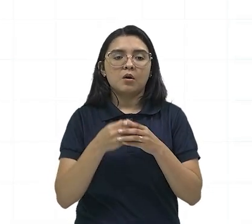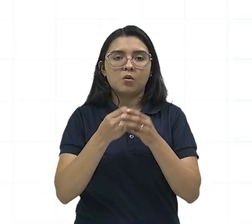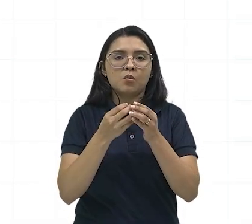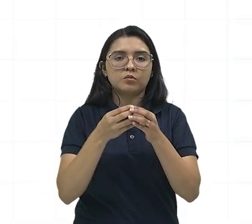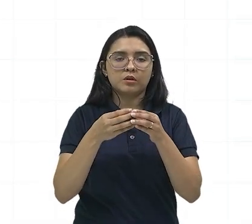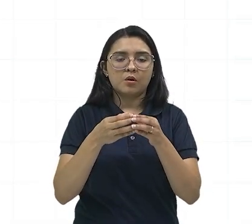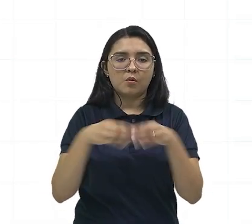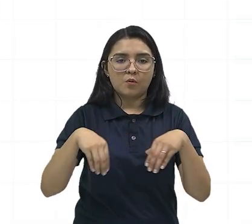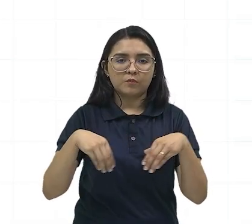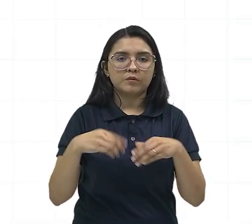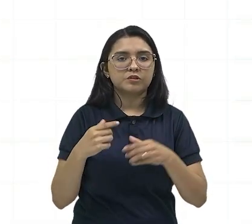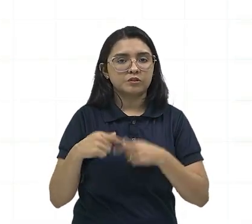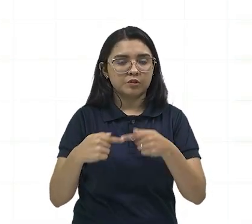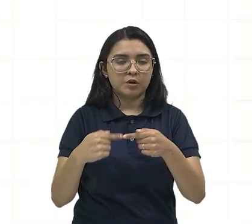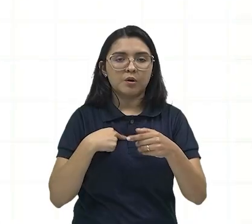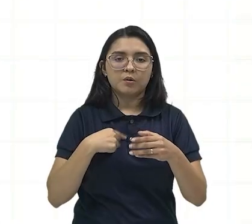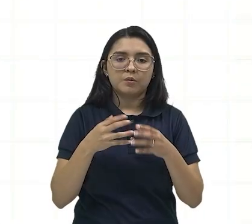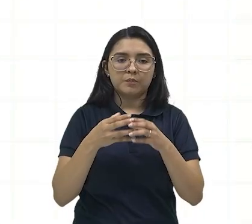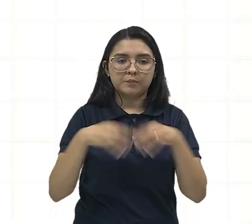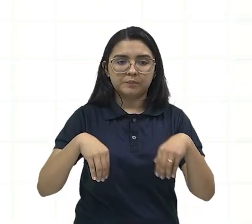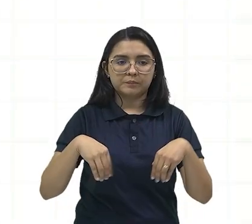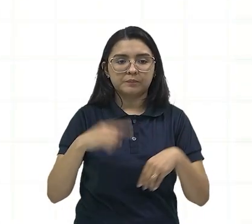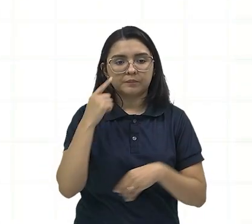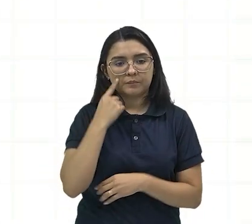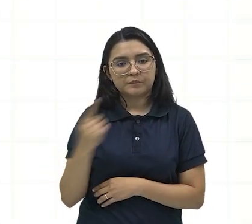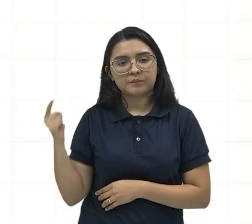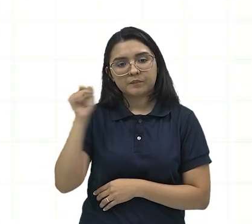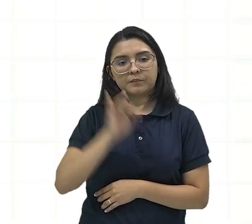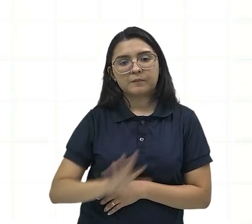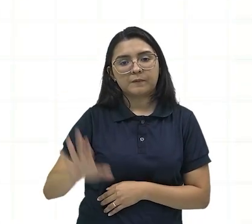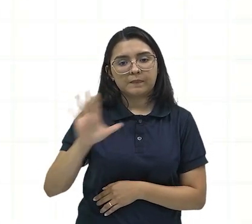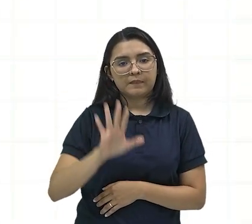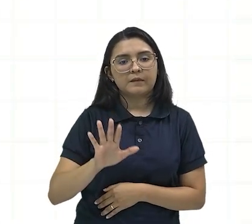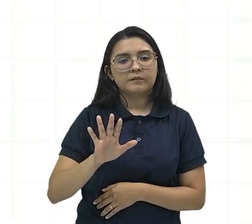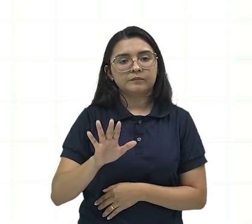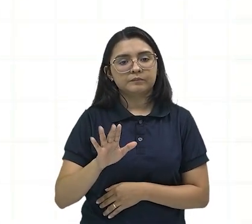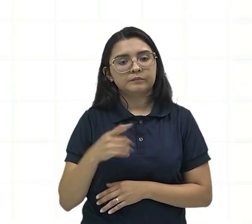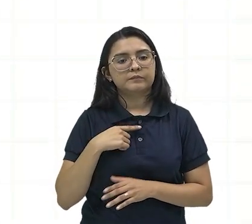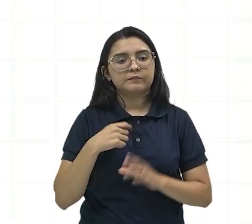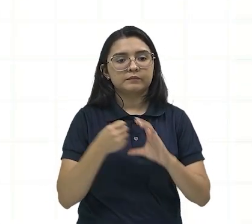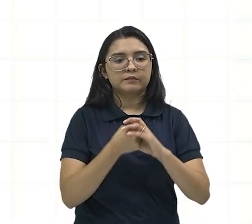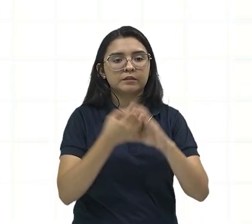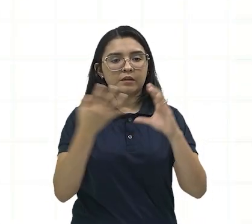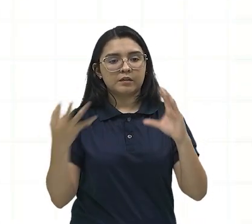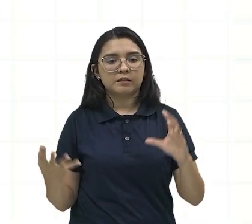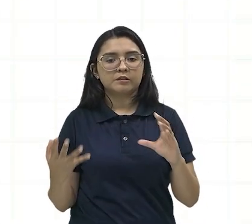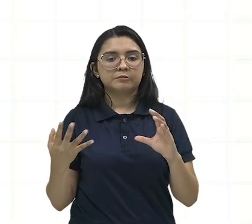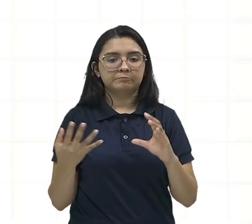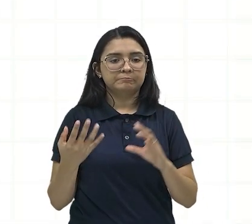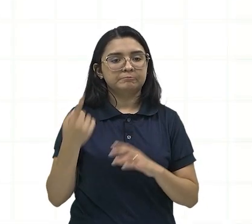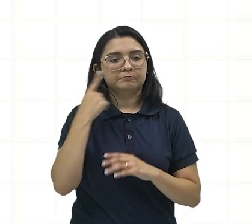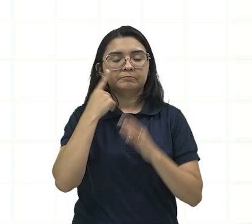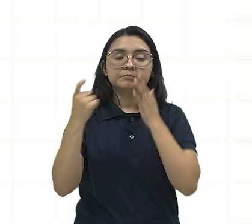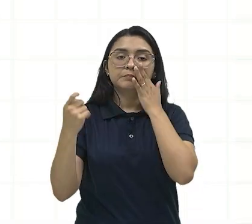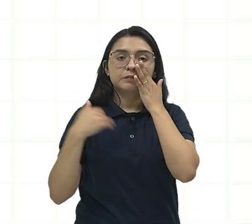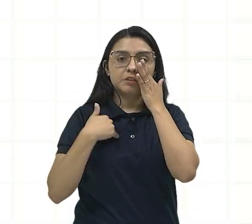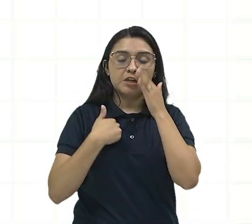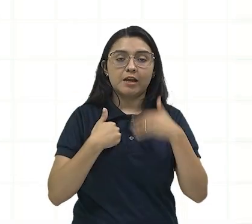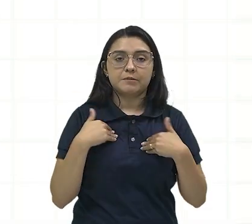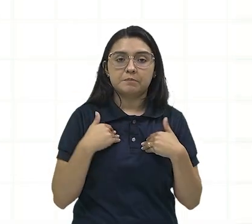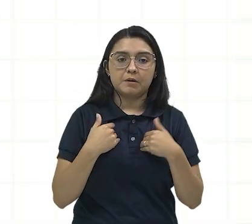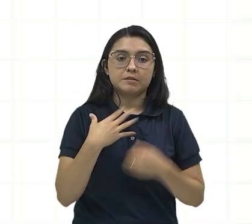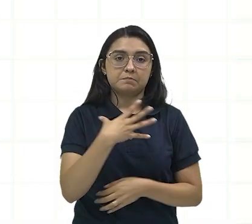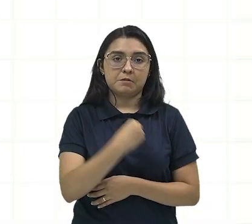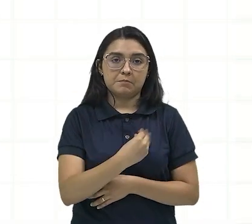na sua tela nós temos a ecdna, né? Olha como é característico, né? Muito interessante